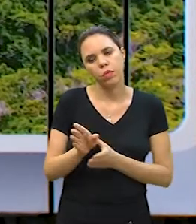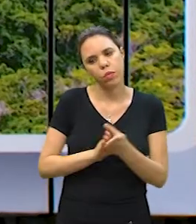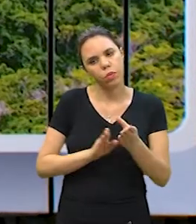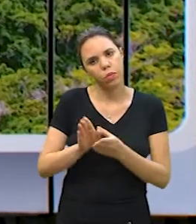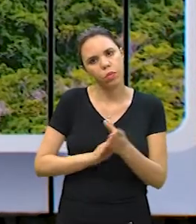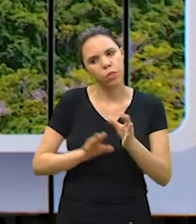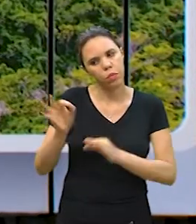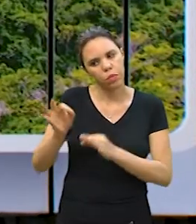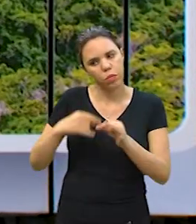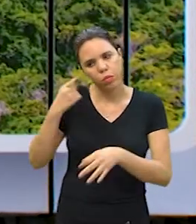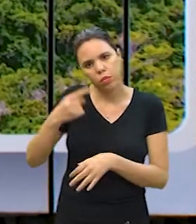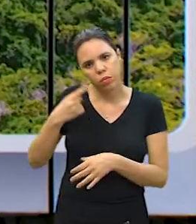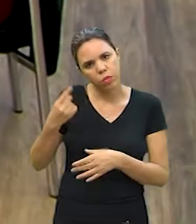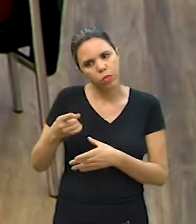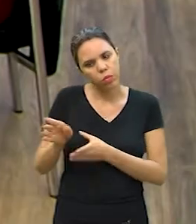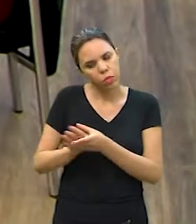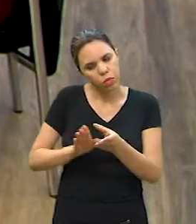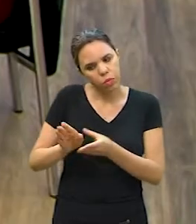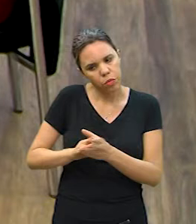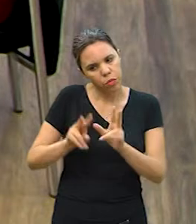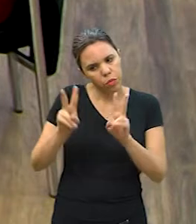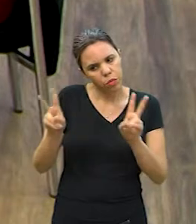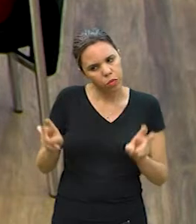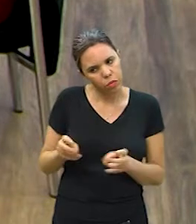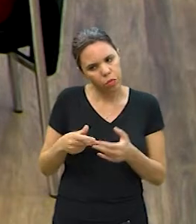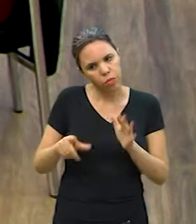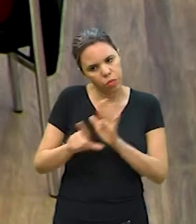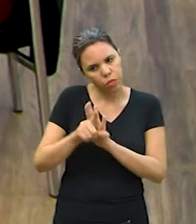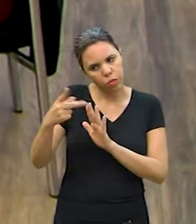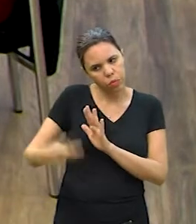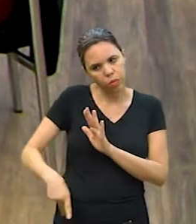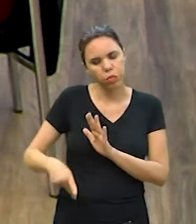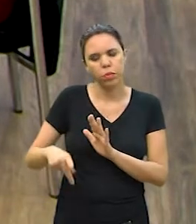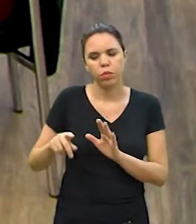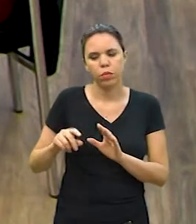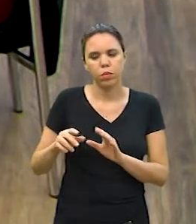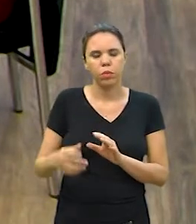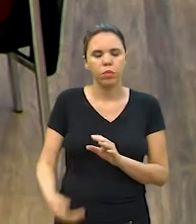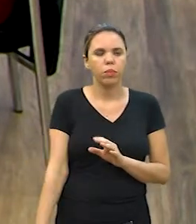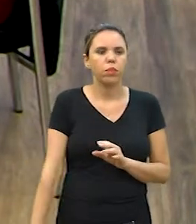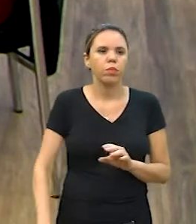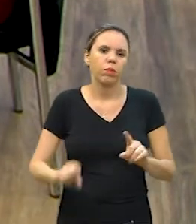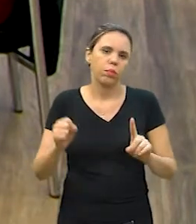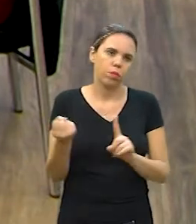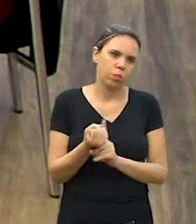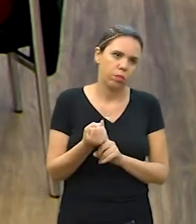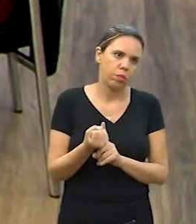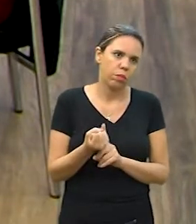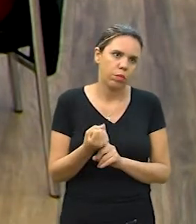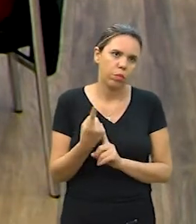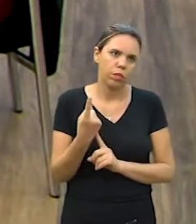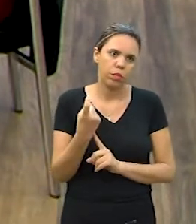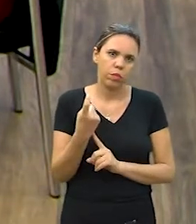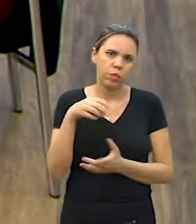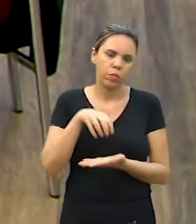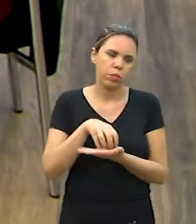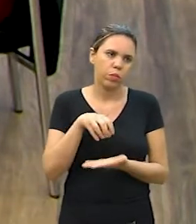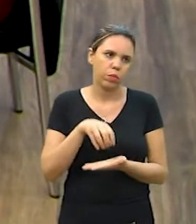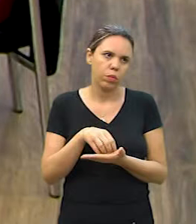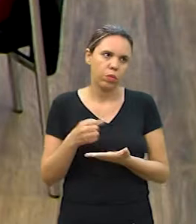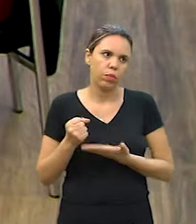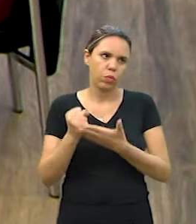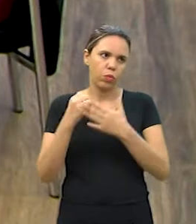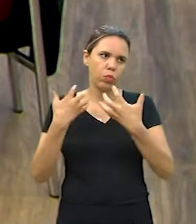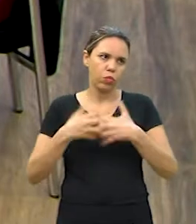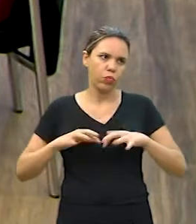a orientação jurídica, orientação com relação aos mecanismos da assistência social. Seria um único centro.